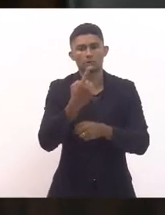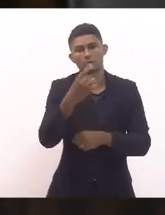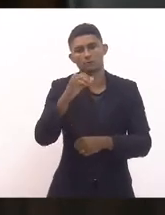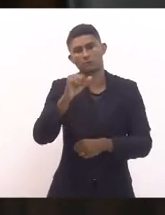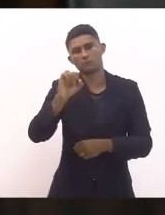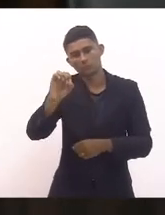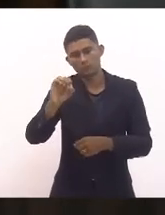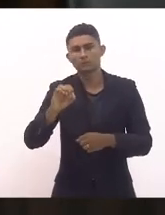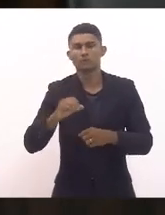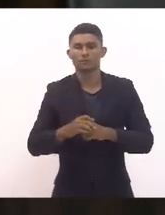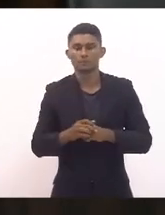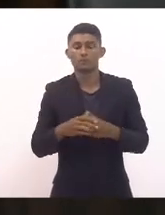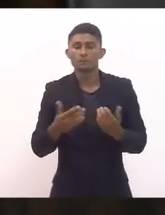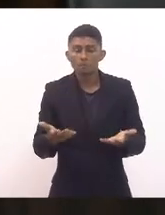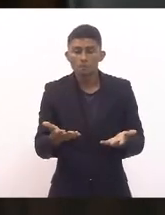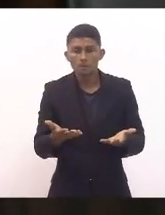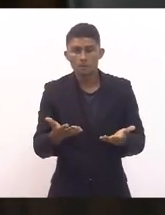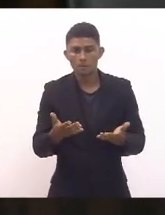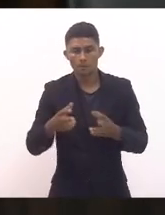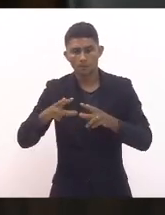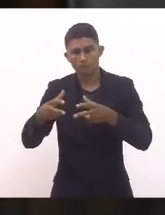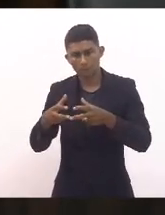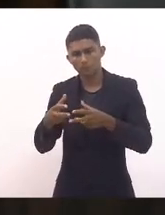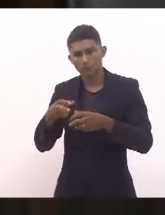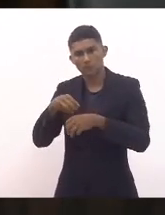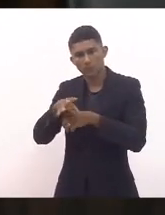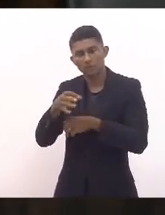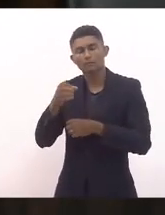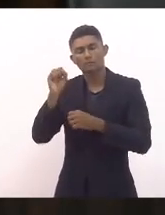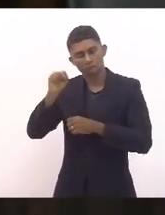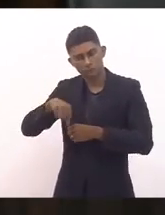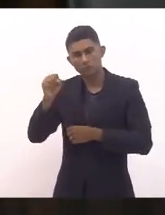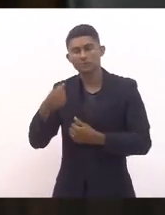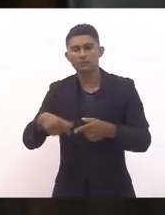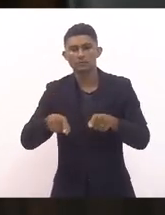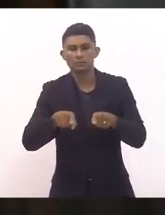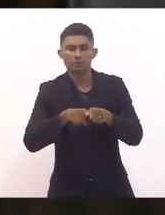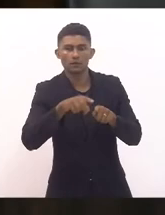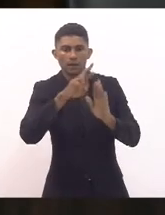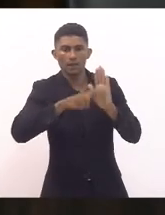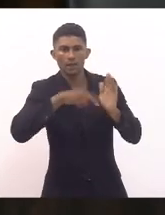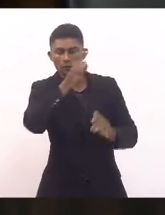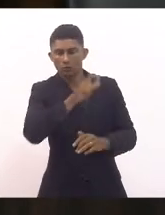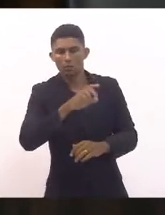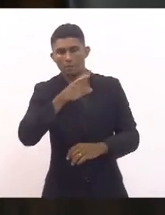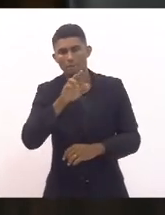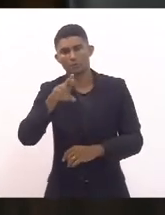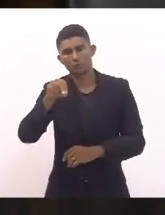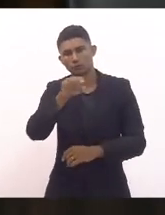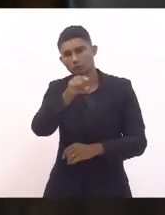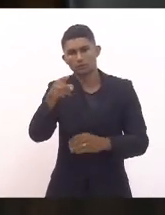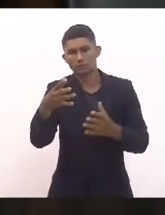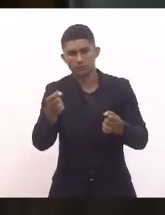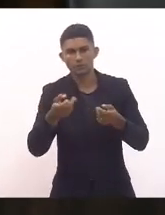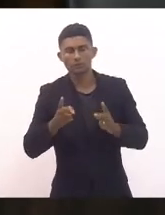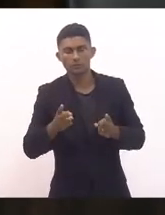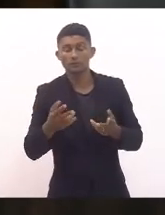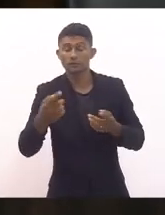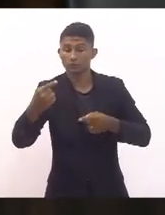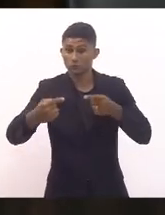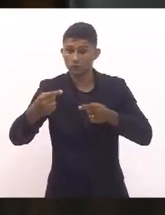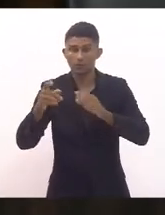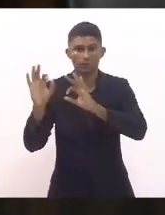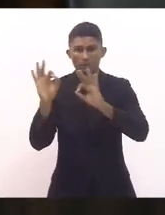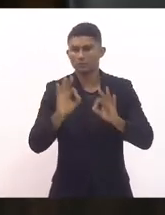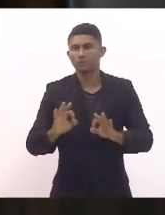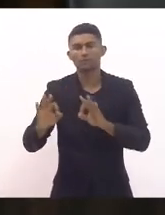outras providências. Pareceres da Comissão de Indicação Legislativa favorável. Relator, deputado Bruno Dauari. Senhores que aprovam. Em discussão. Não havendo